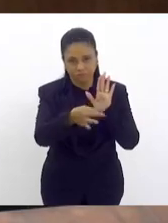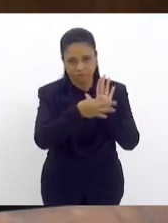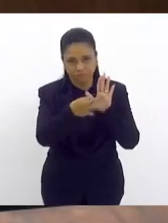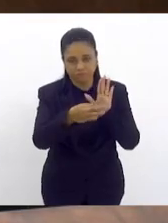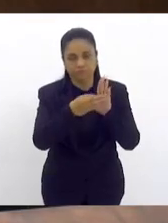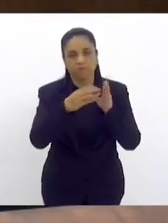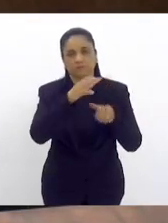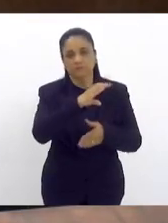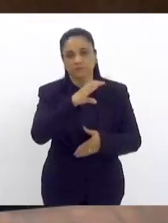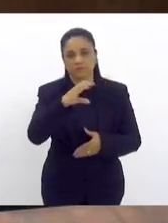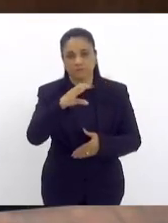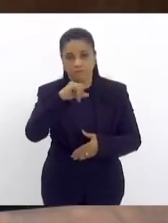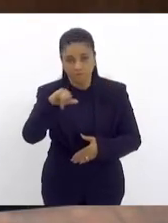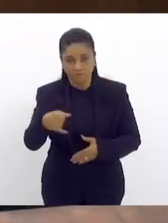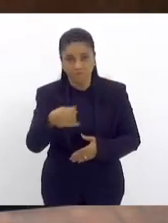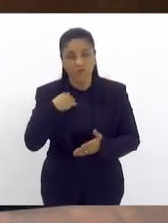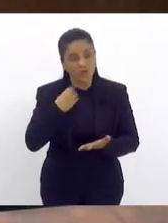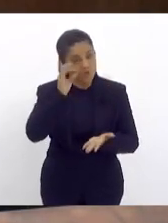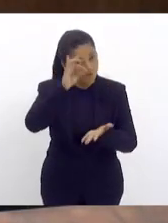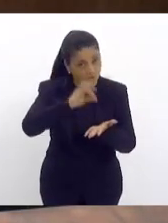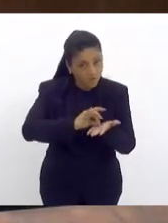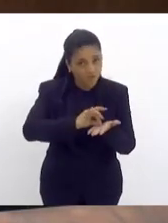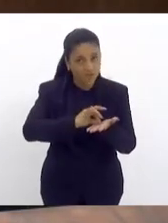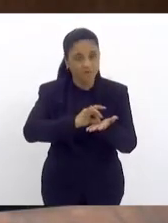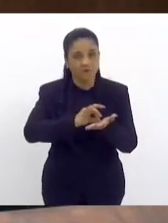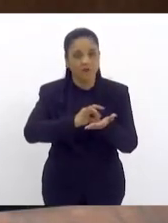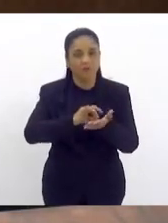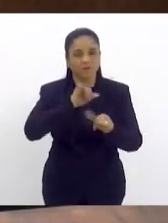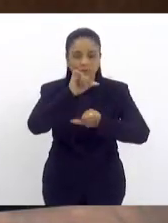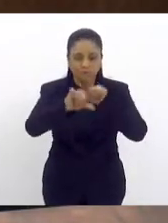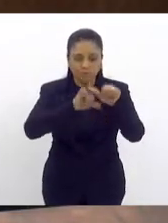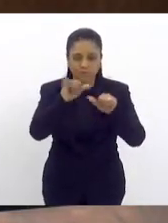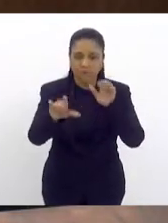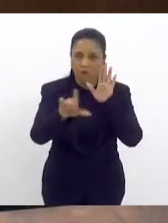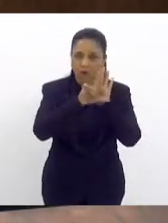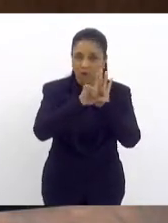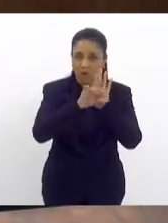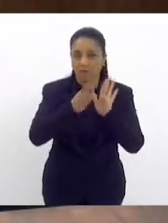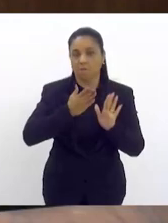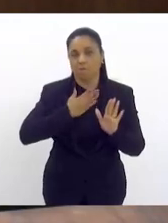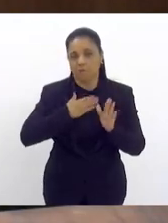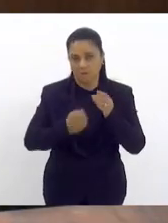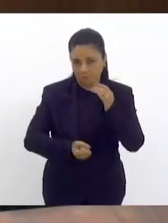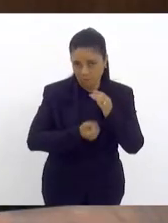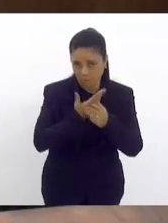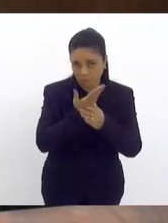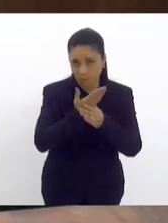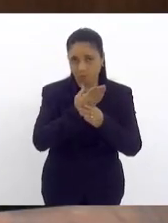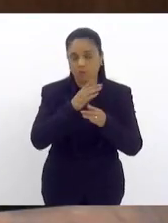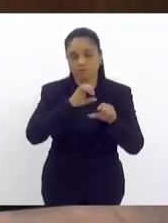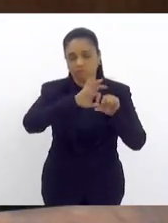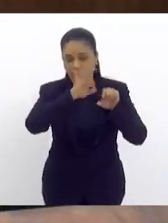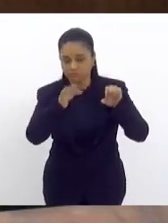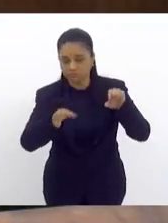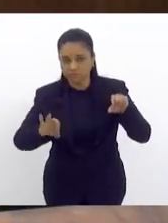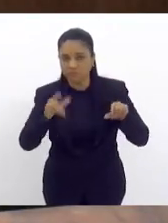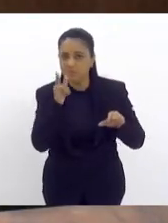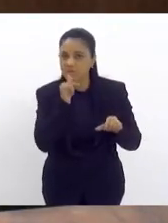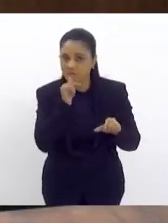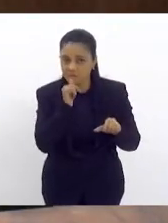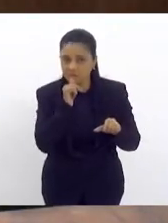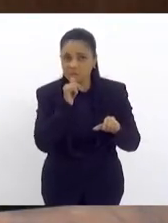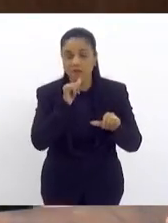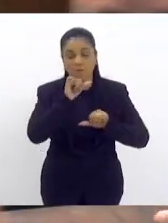ccj dizer que na verdade eu tomo modificando uma lei antiga minha de recursos hídricos porque a realidade mudou o que acontece